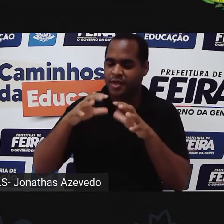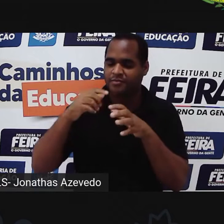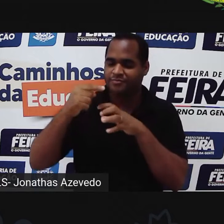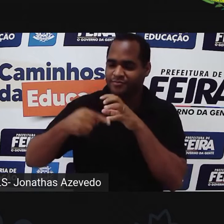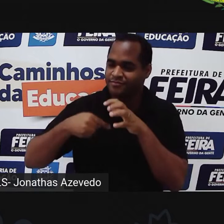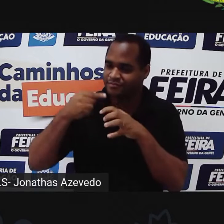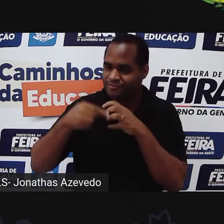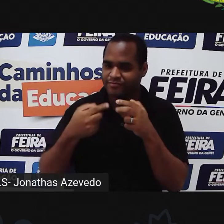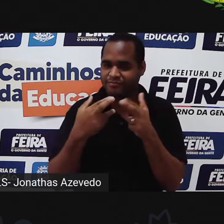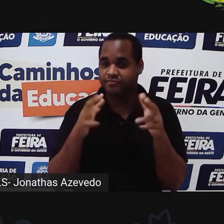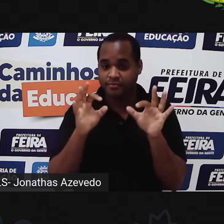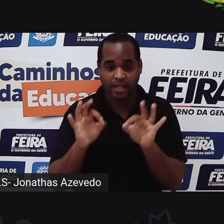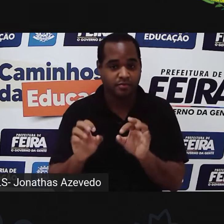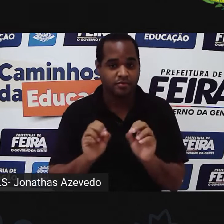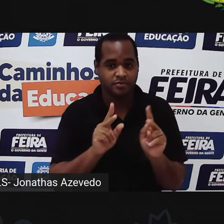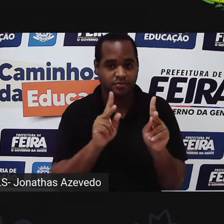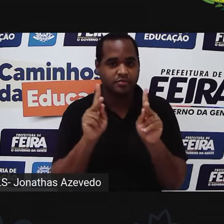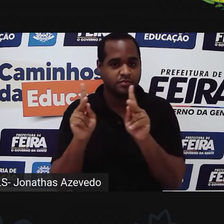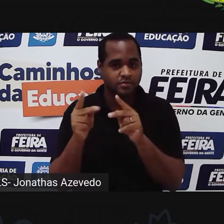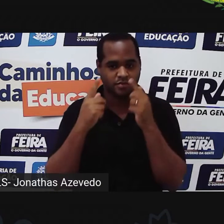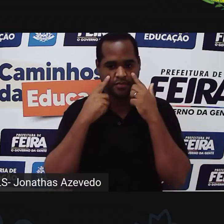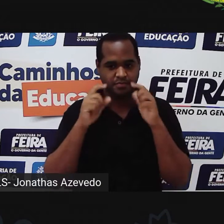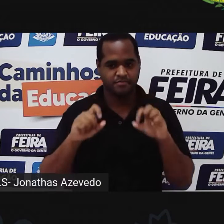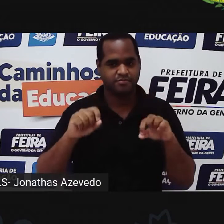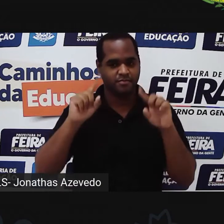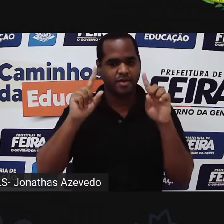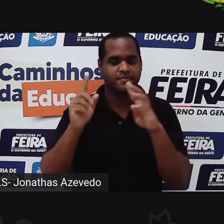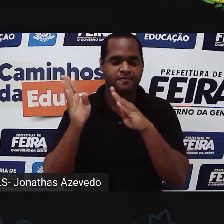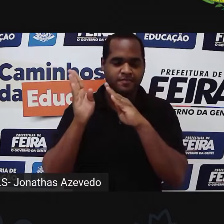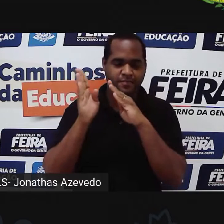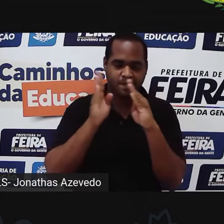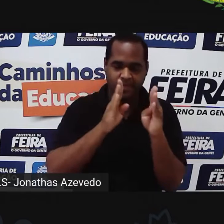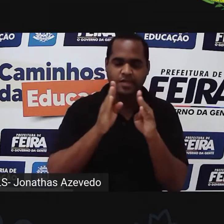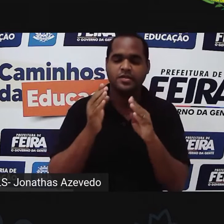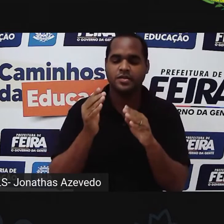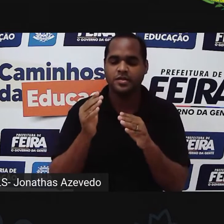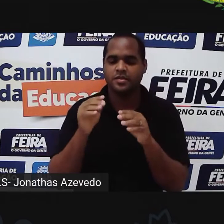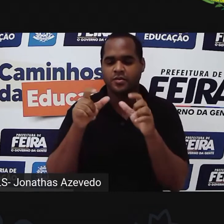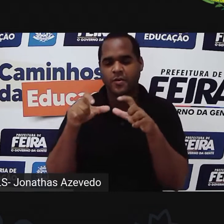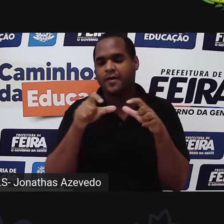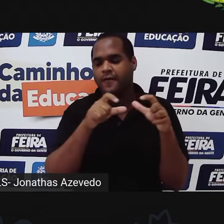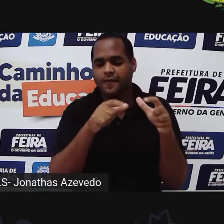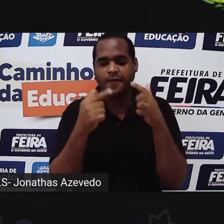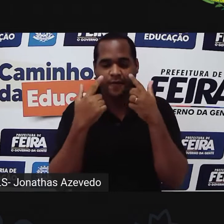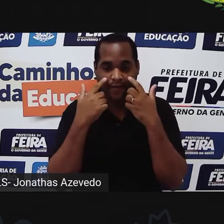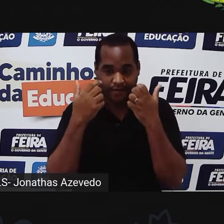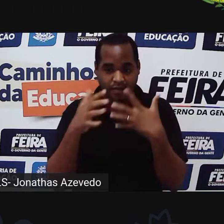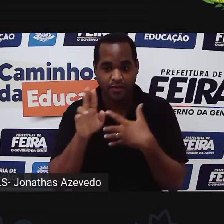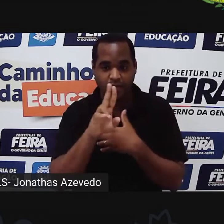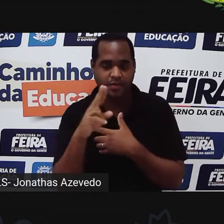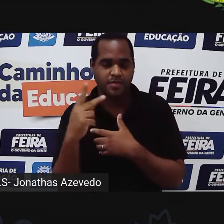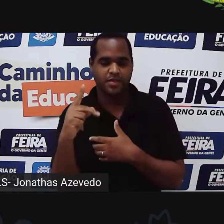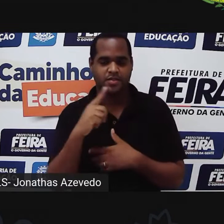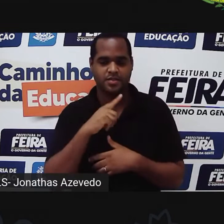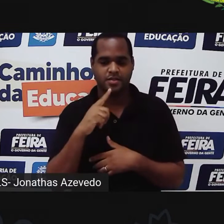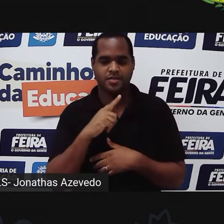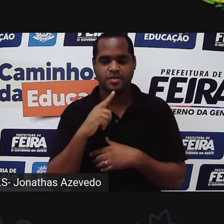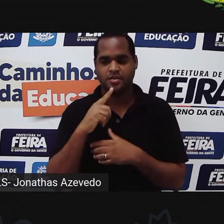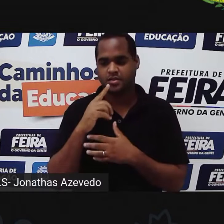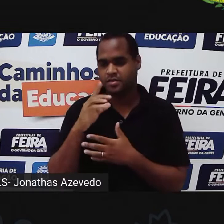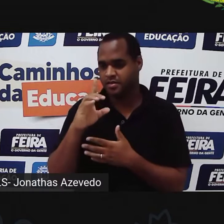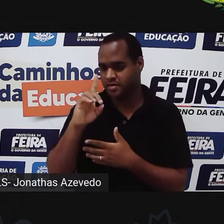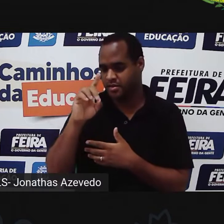Tá certo? Vou abrir no meu slide, onde vocês vão ver de novo o meu nome, Danilo Fé